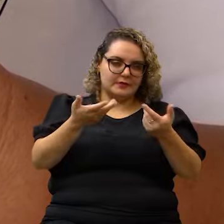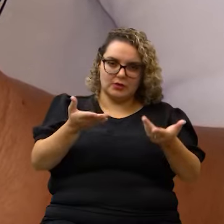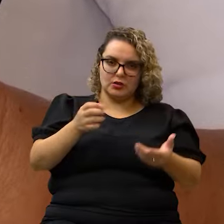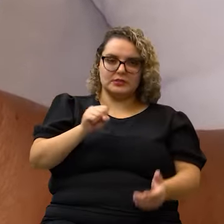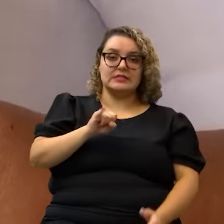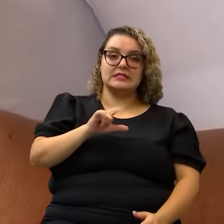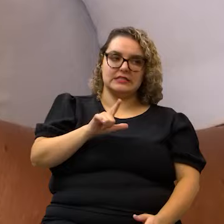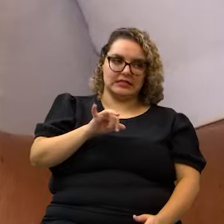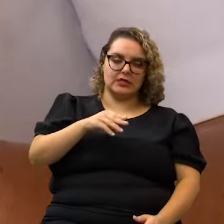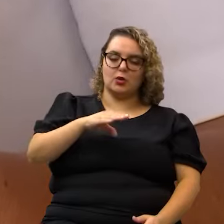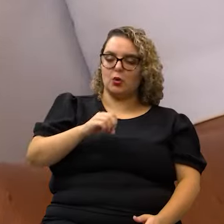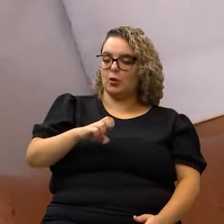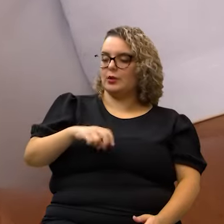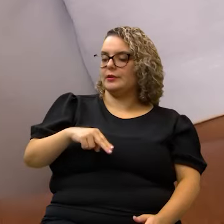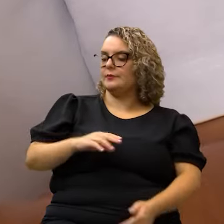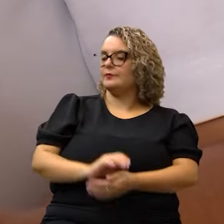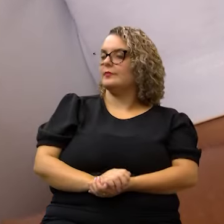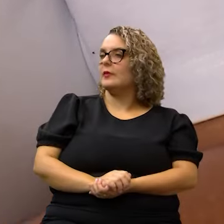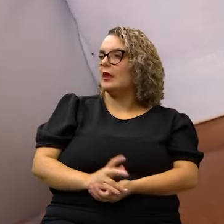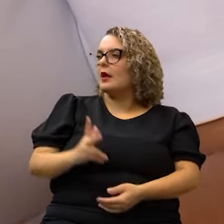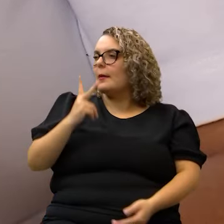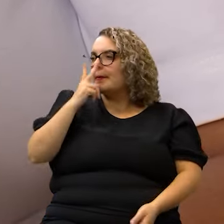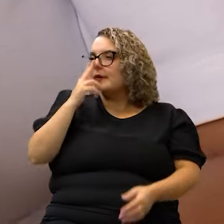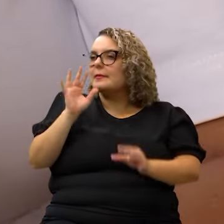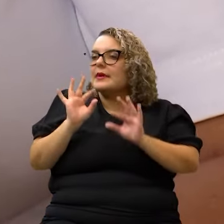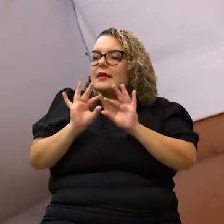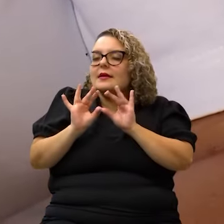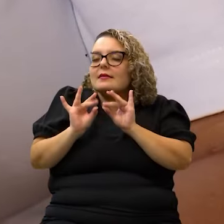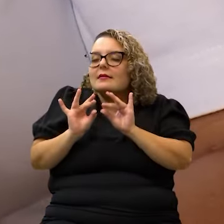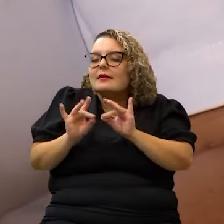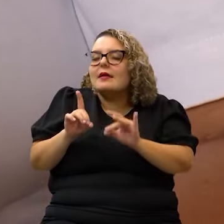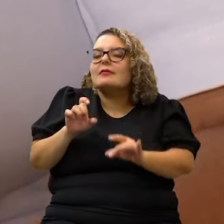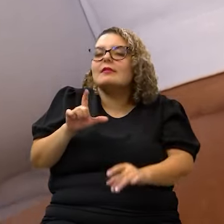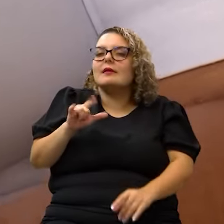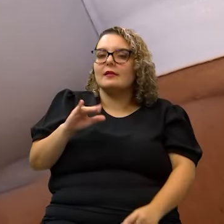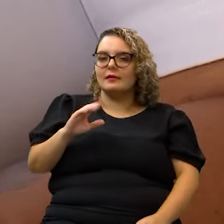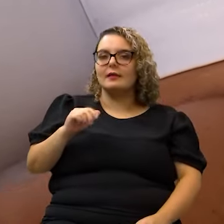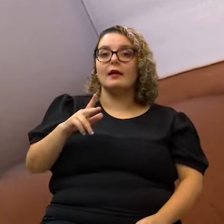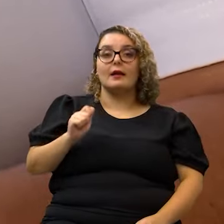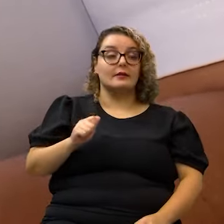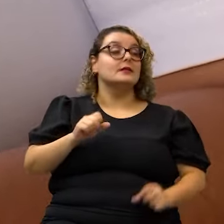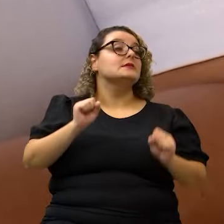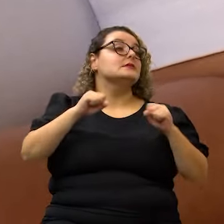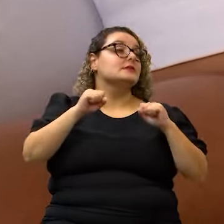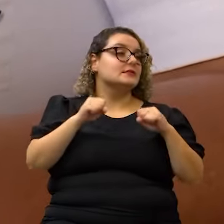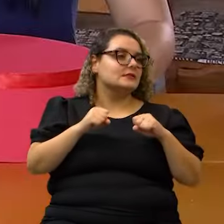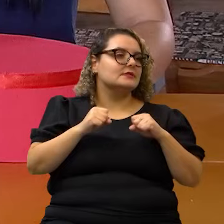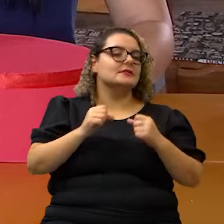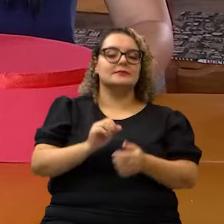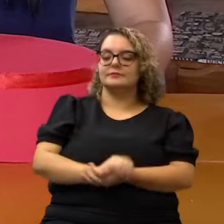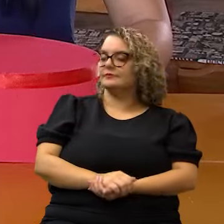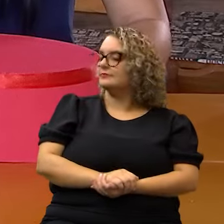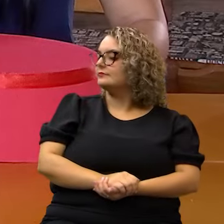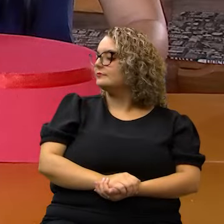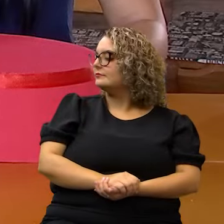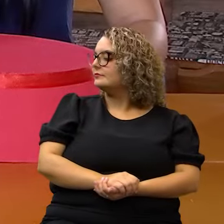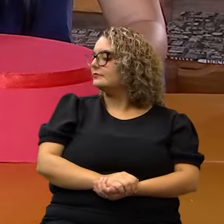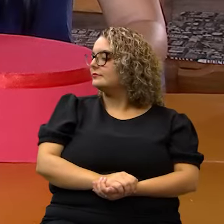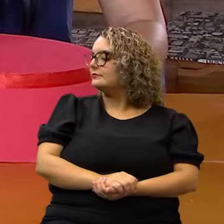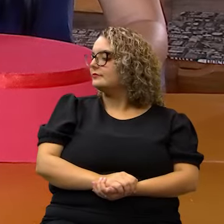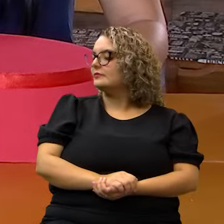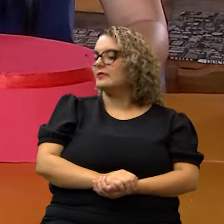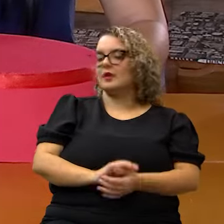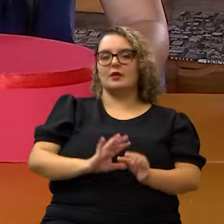isso. Eu tive a impressão que ela é mais delicada. É, bem delicada, sim. Aí,